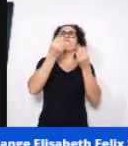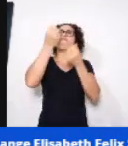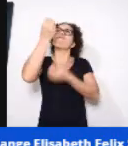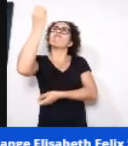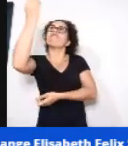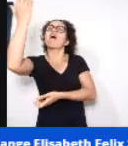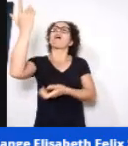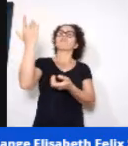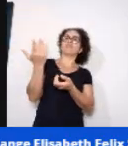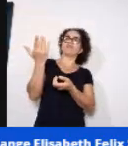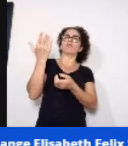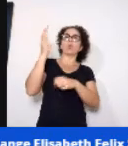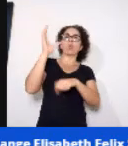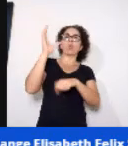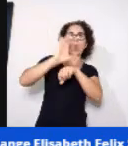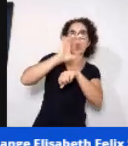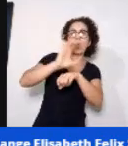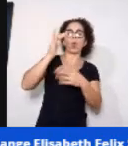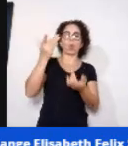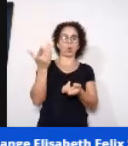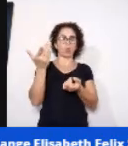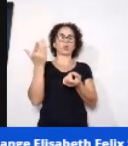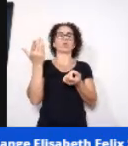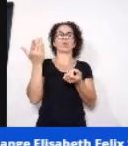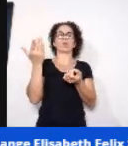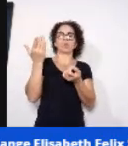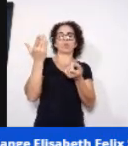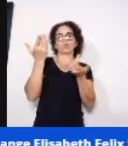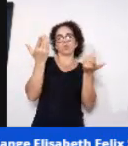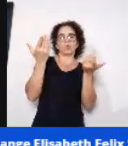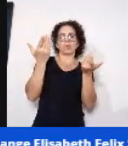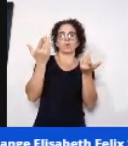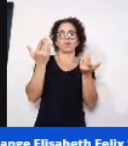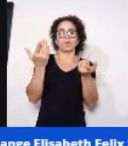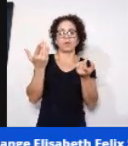graduação, continuar na educação continuada. Qual foi?